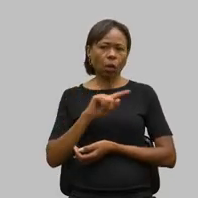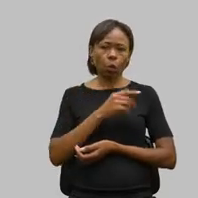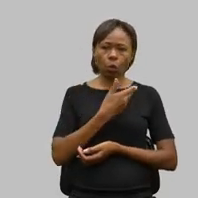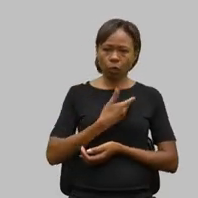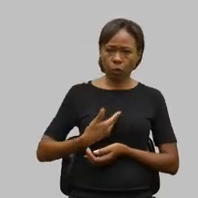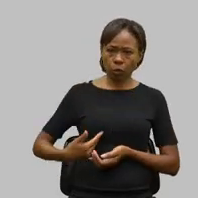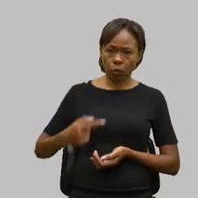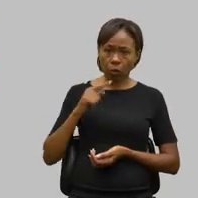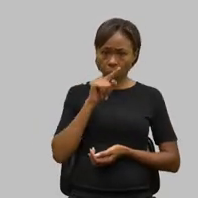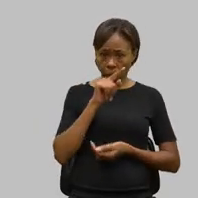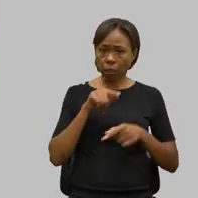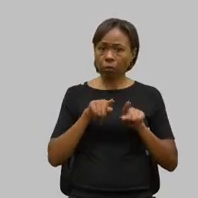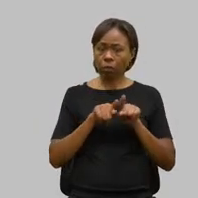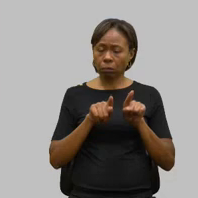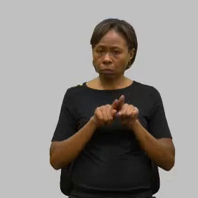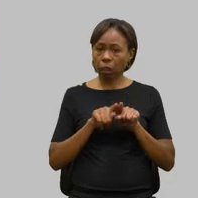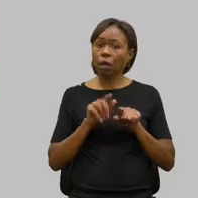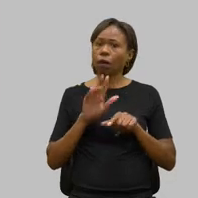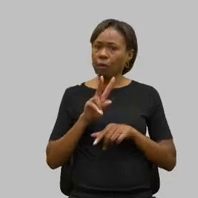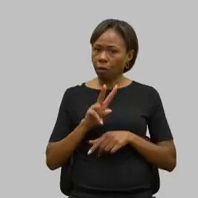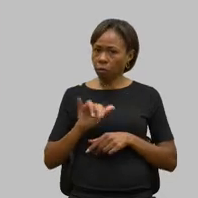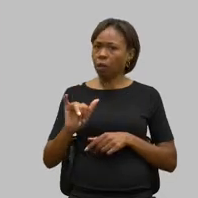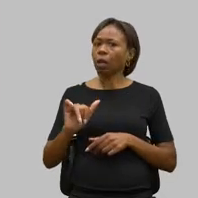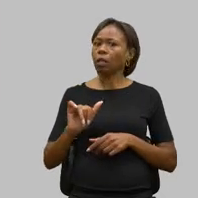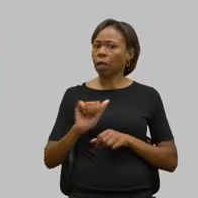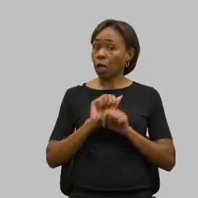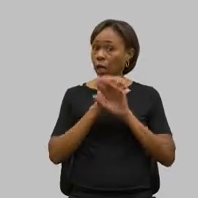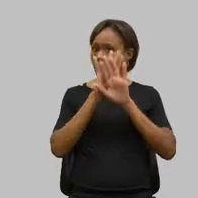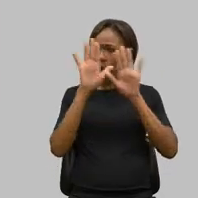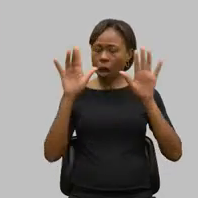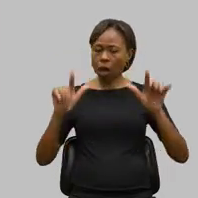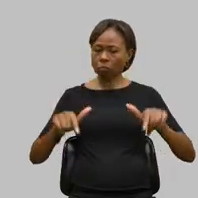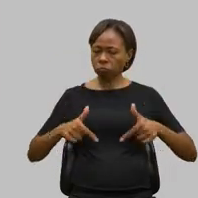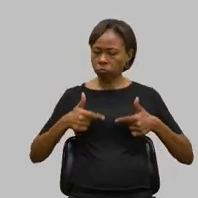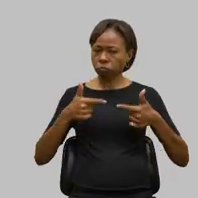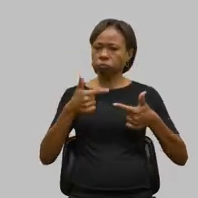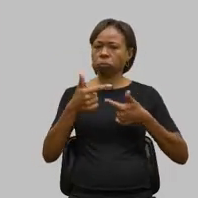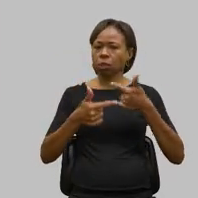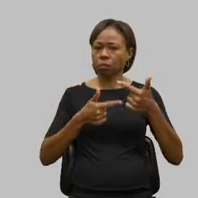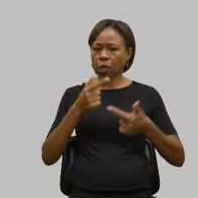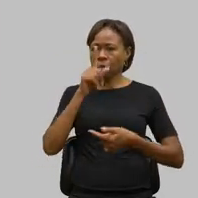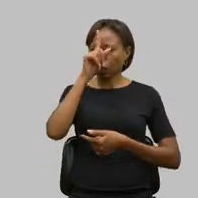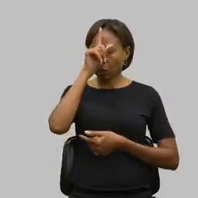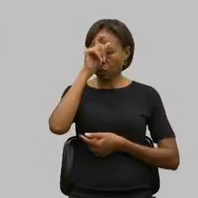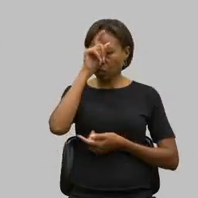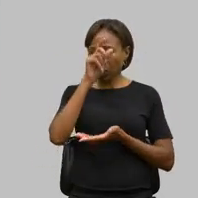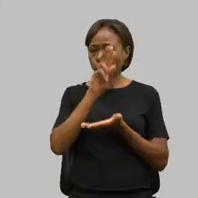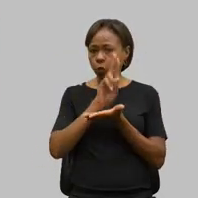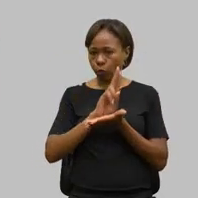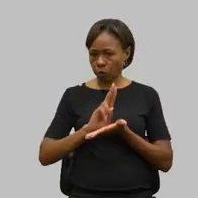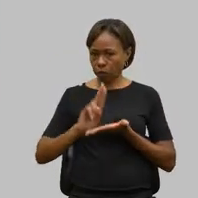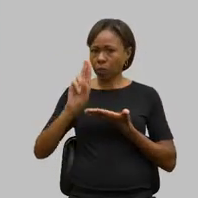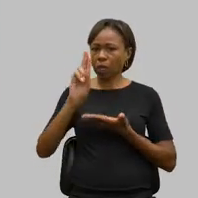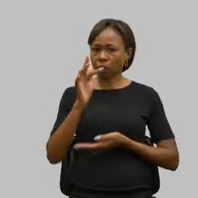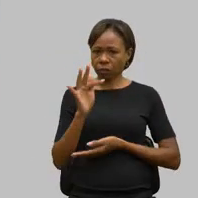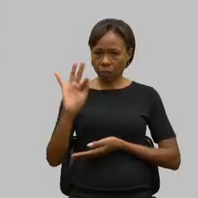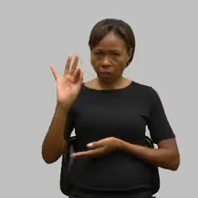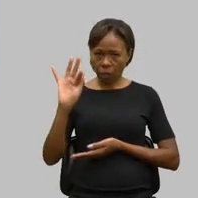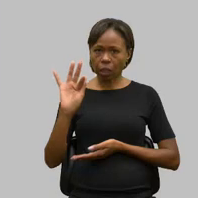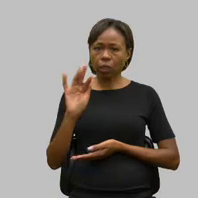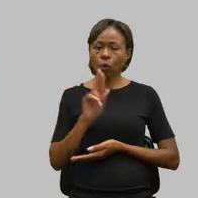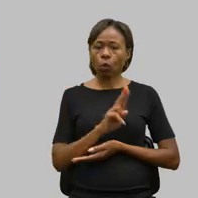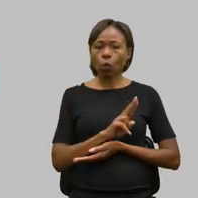ações muito claras relacionadas aos hospitais universitários federais. Então, nós estamos falando da UFO, da